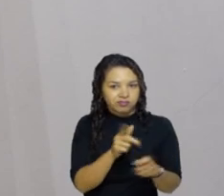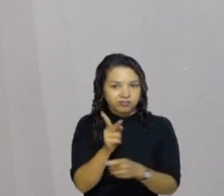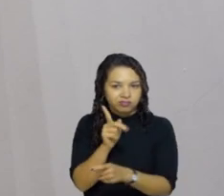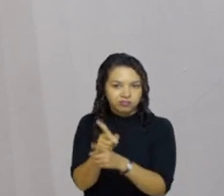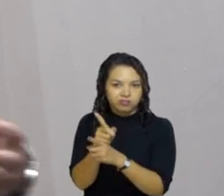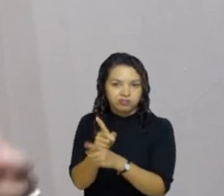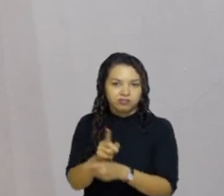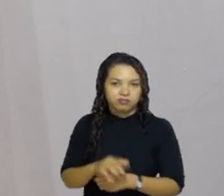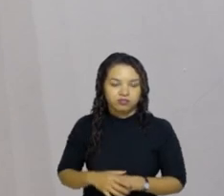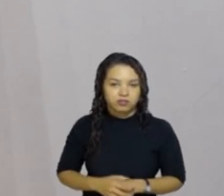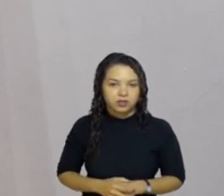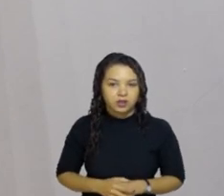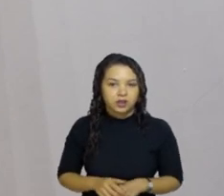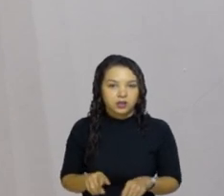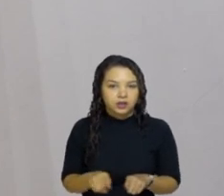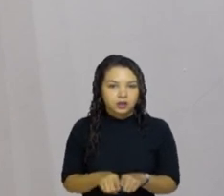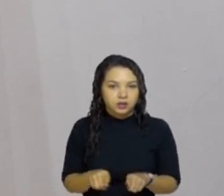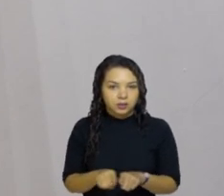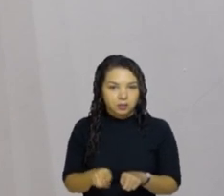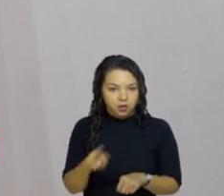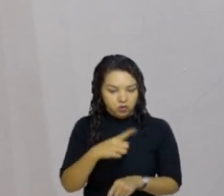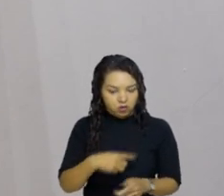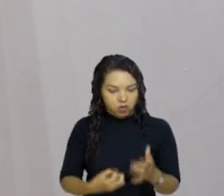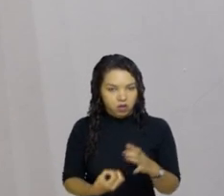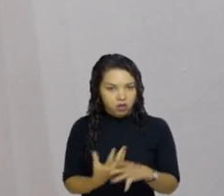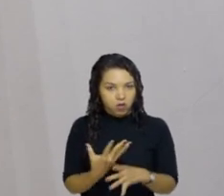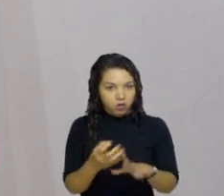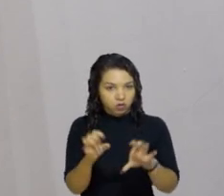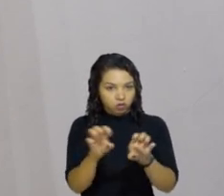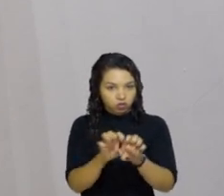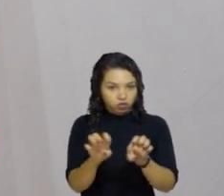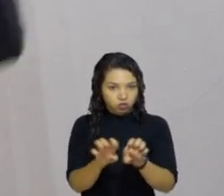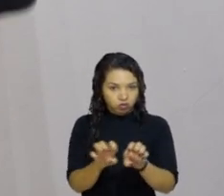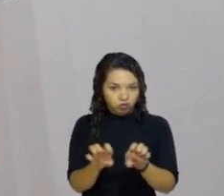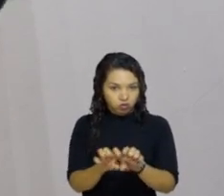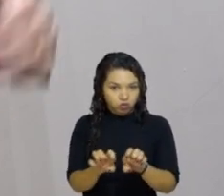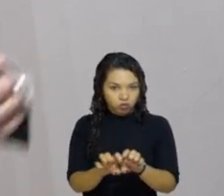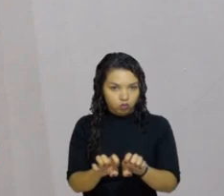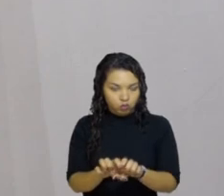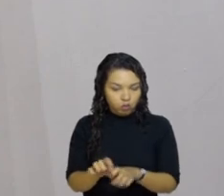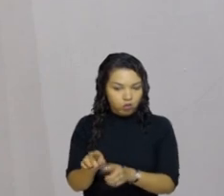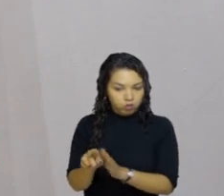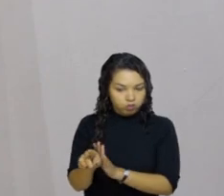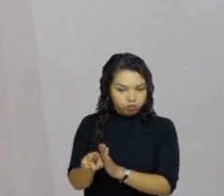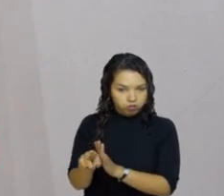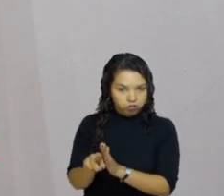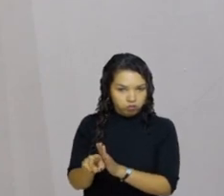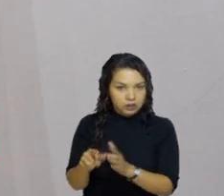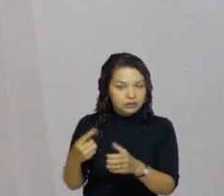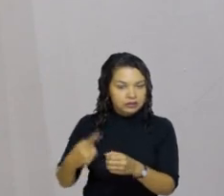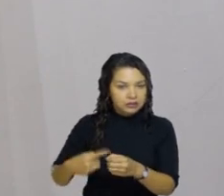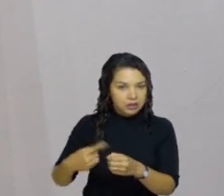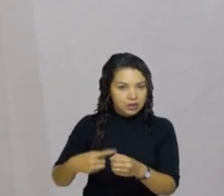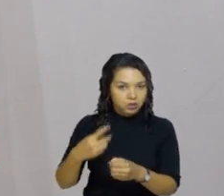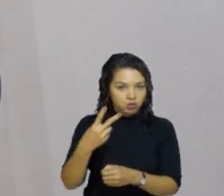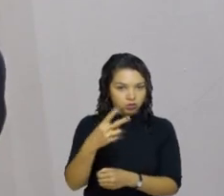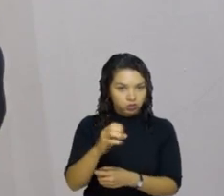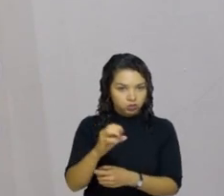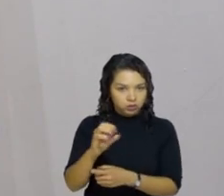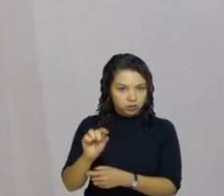uma estrutura de departamentos de investigação de polícia nas cidades com mais de 200 mil habitantes. Então, as